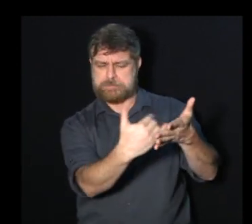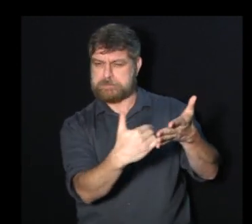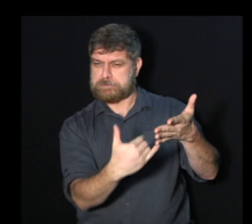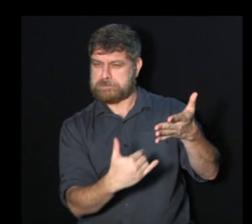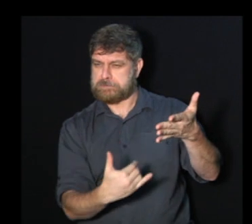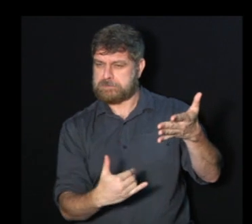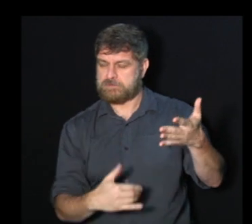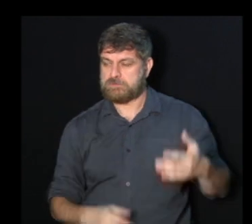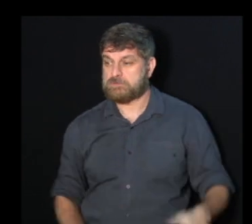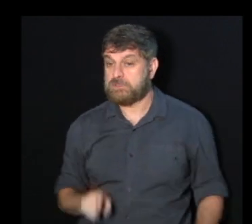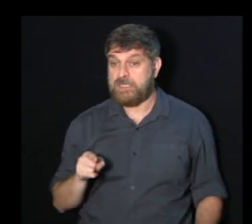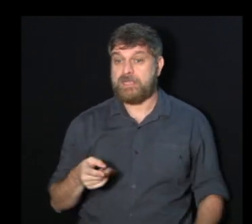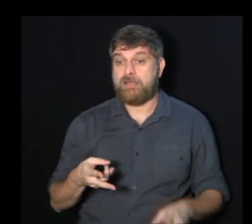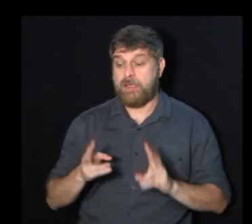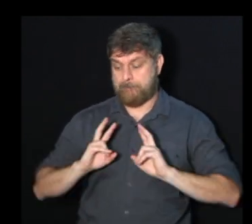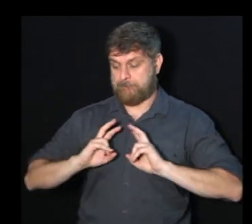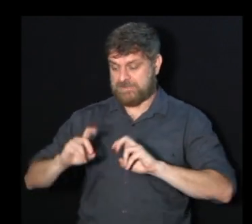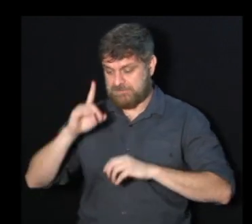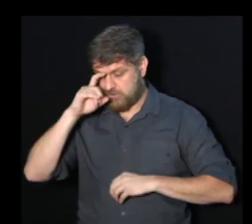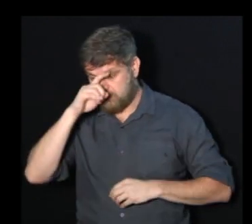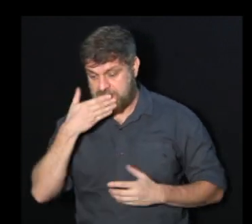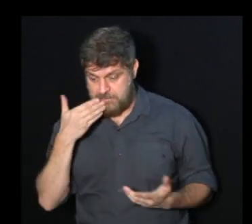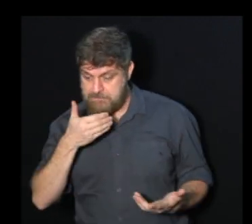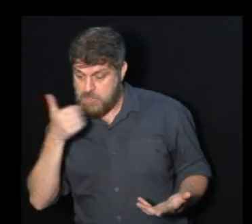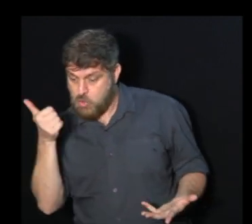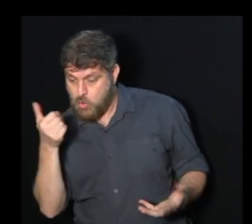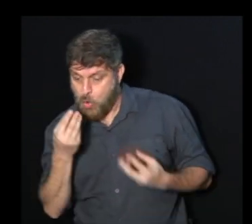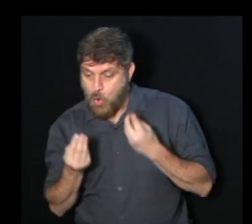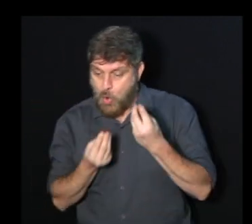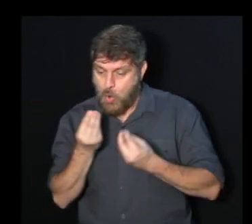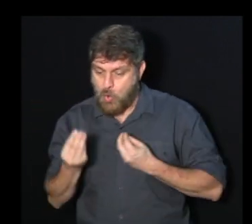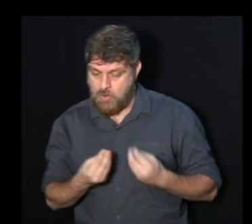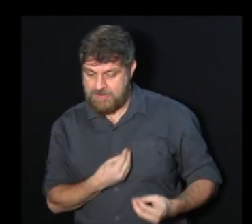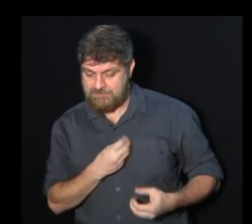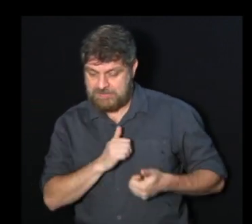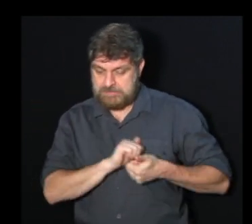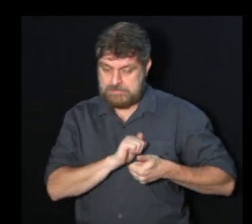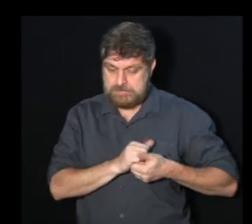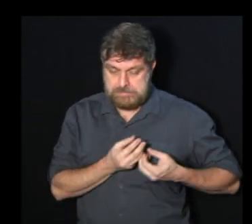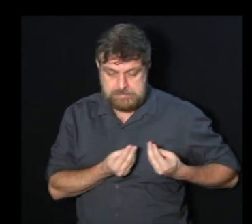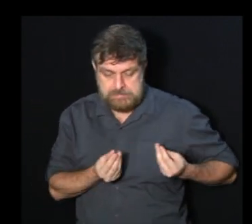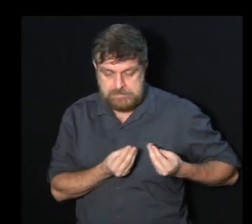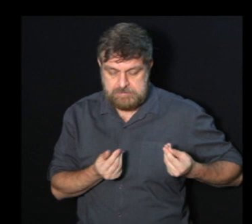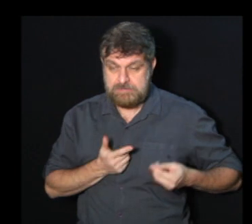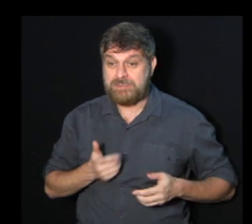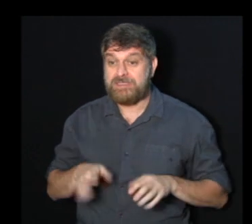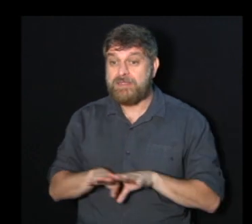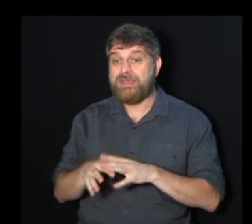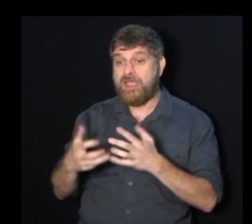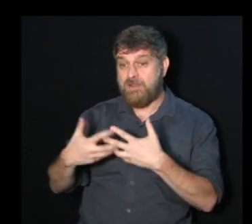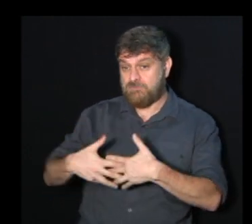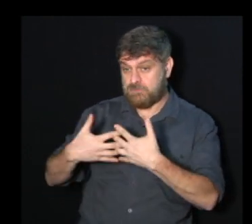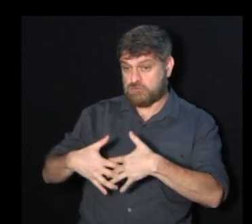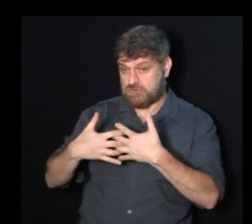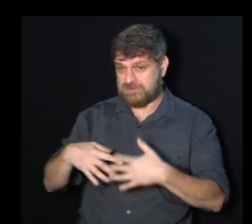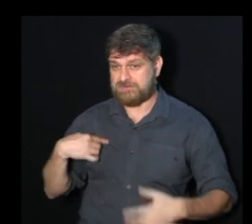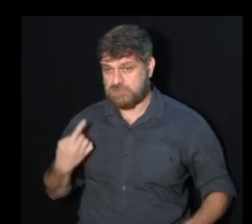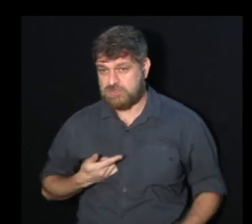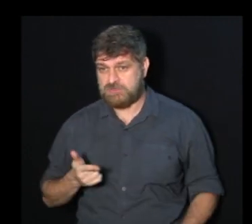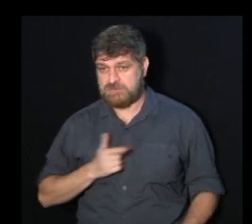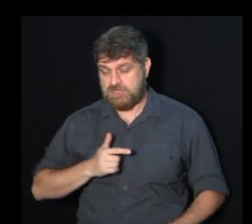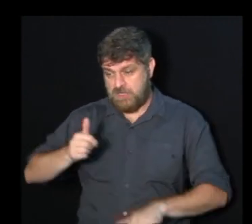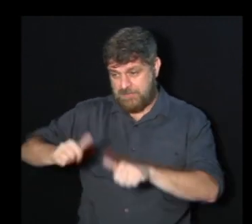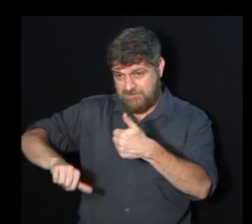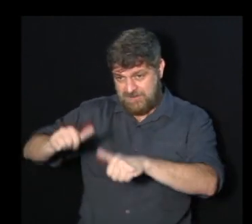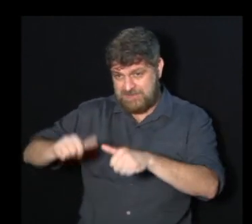da dificuldade dele, se melhorou ou não, né? E a parte da avaliação funcional. Aí a gente tem uma